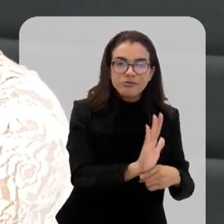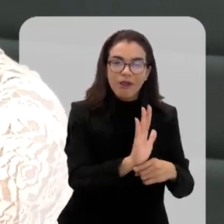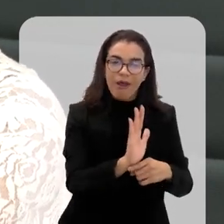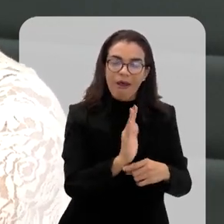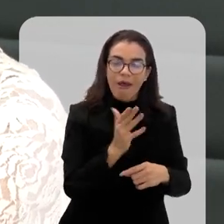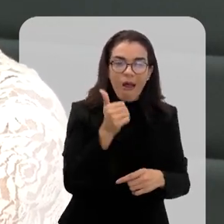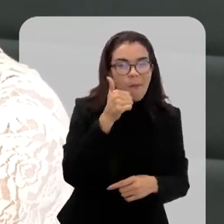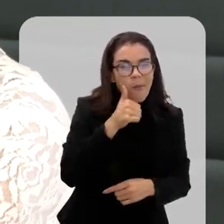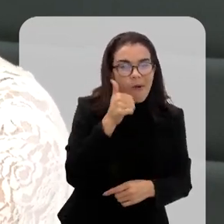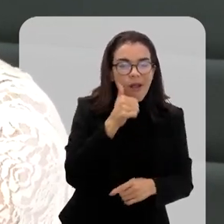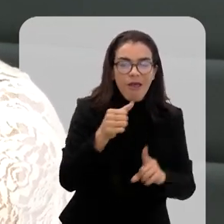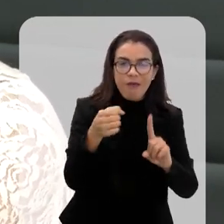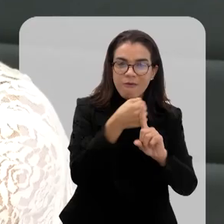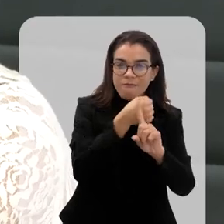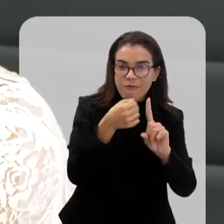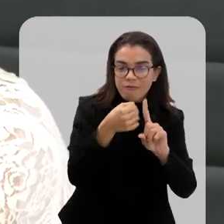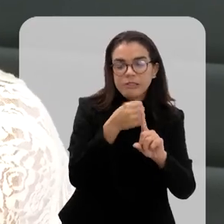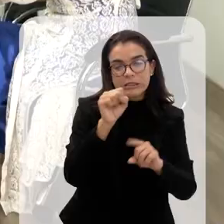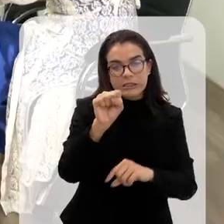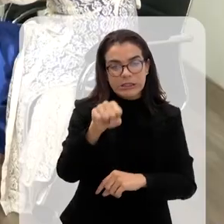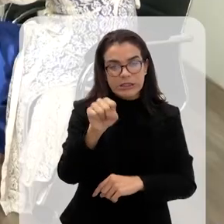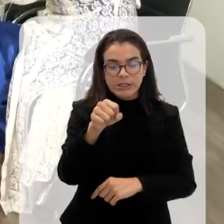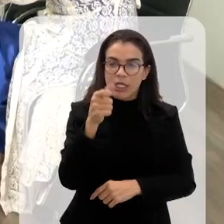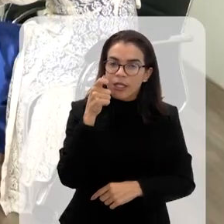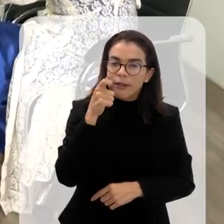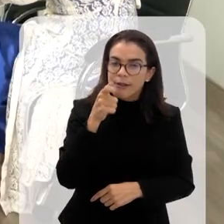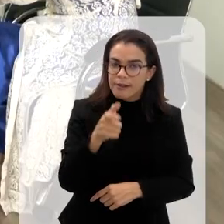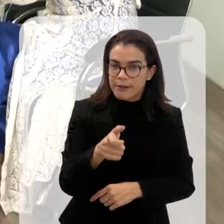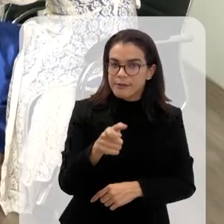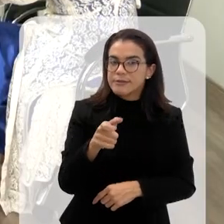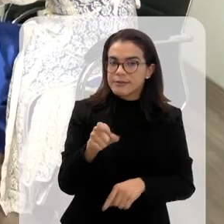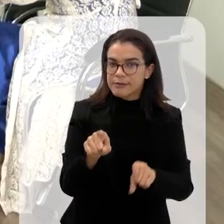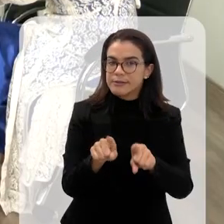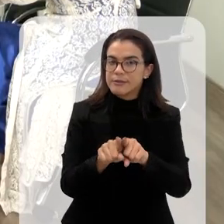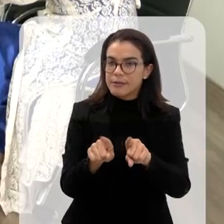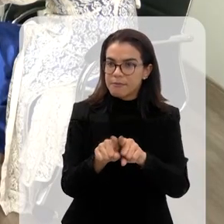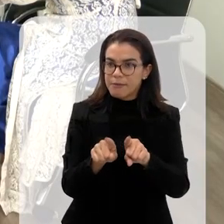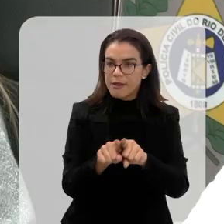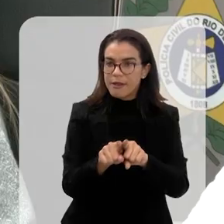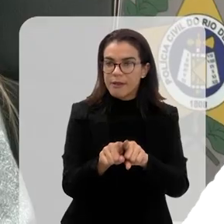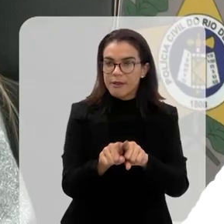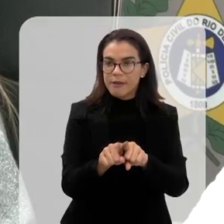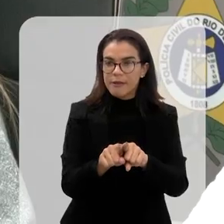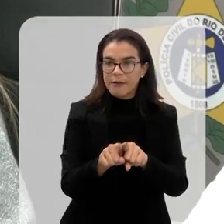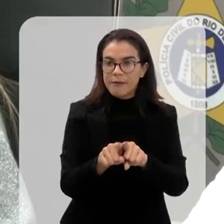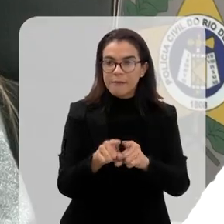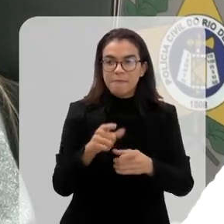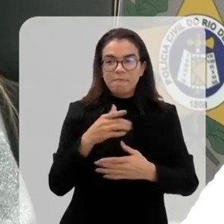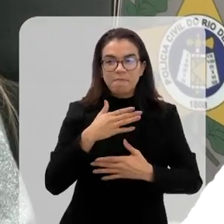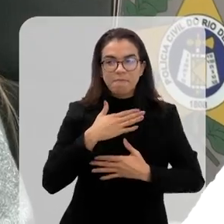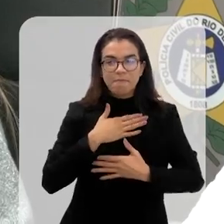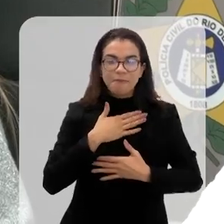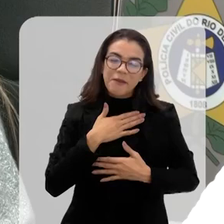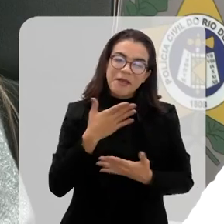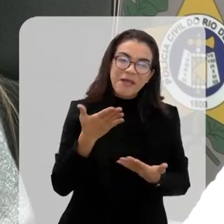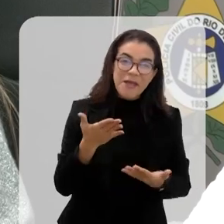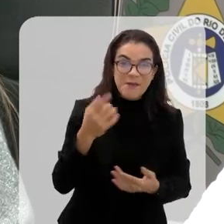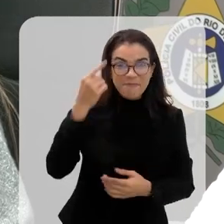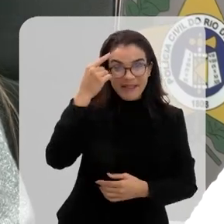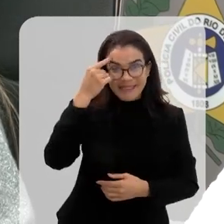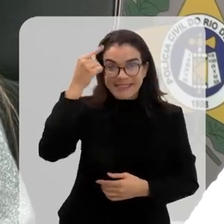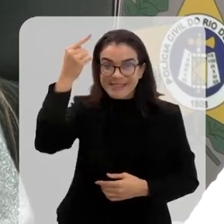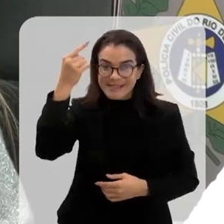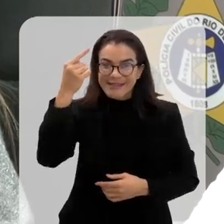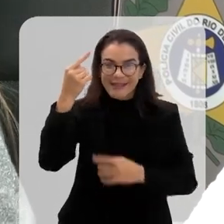acalantar essa mulher violentada? Sim, muito interessante. Inclusive, é uma das minhas, vamos